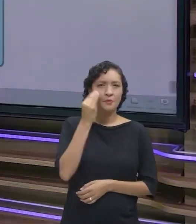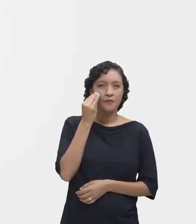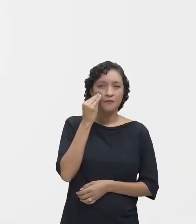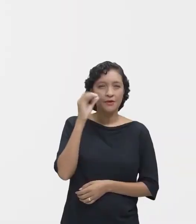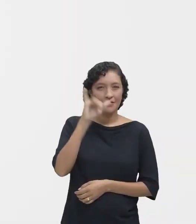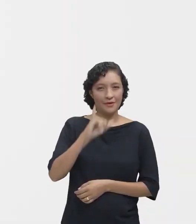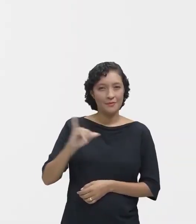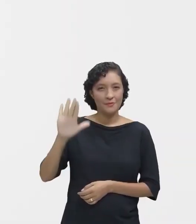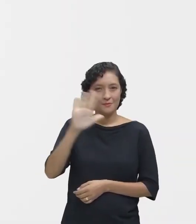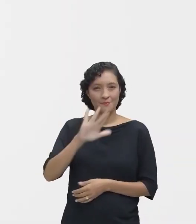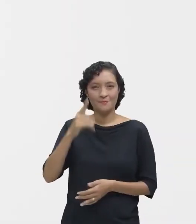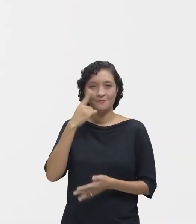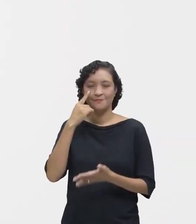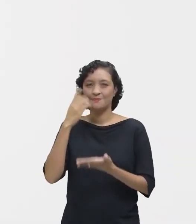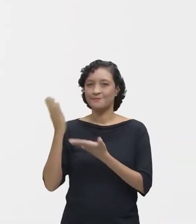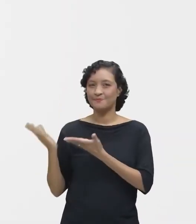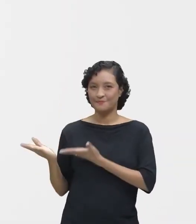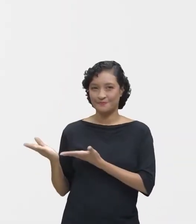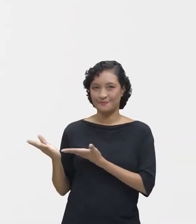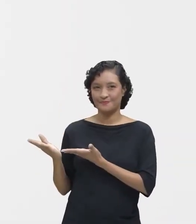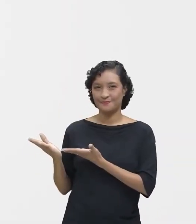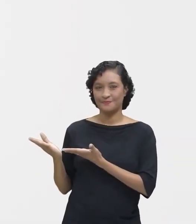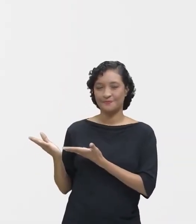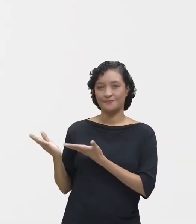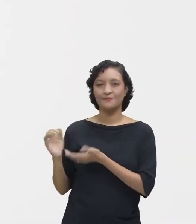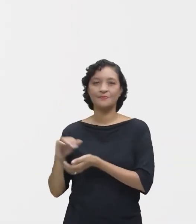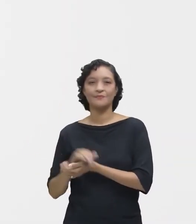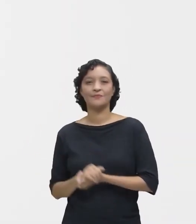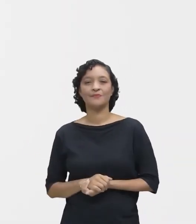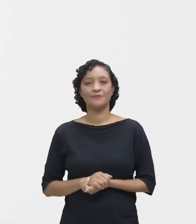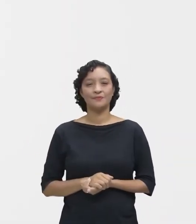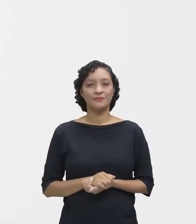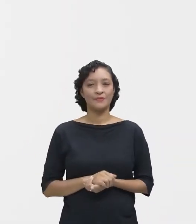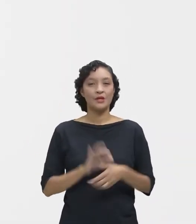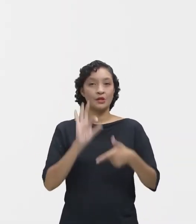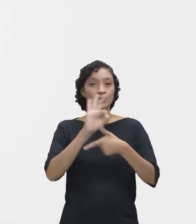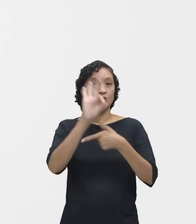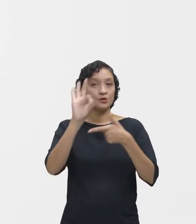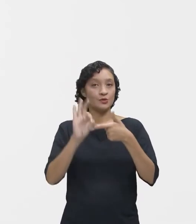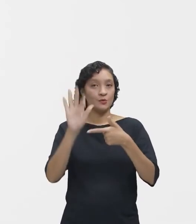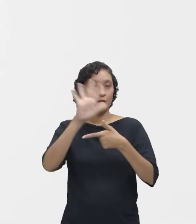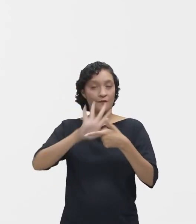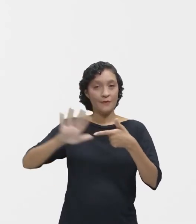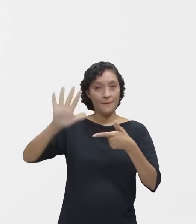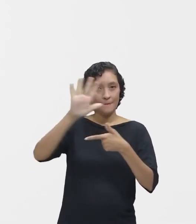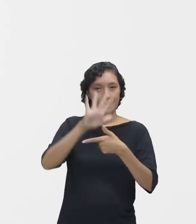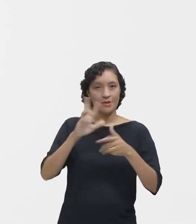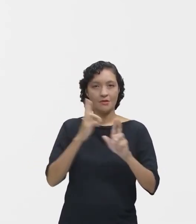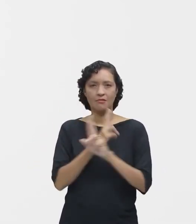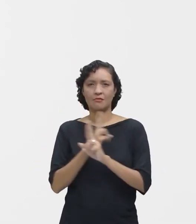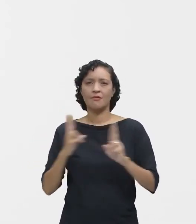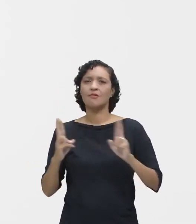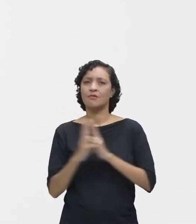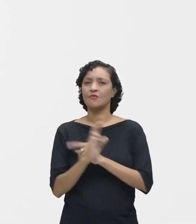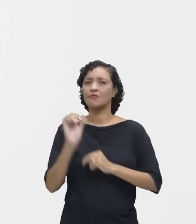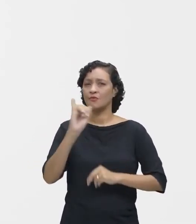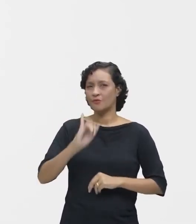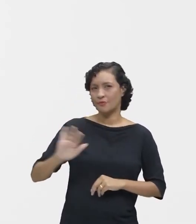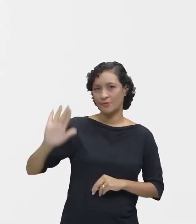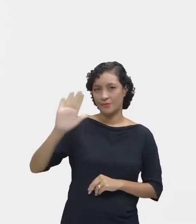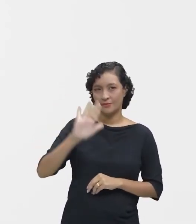vimos. Bora lá. Estabelecer relações entre objetos com figuras geométricas